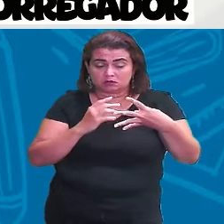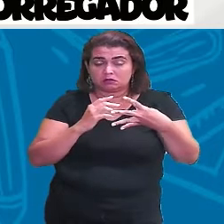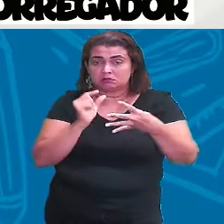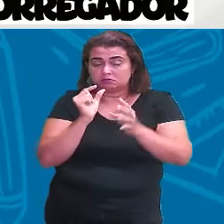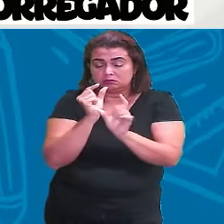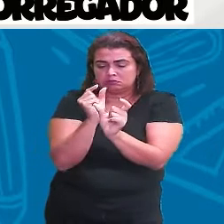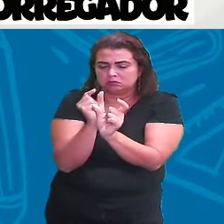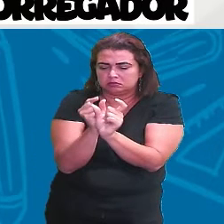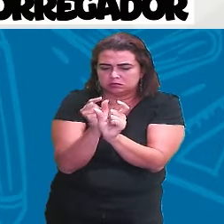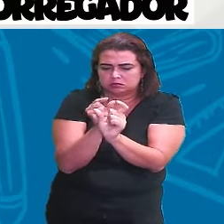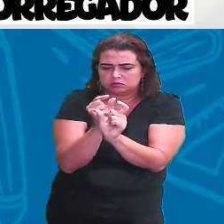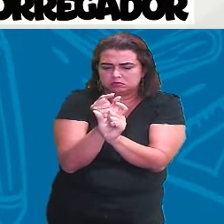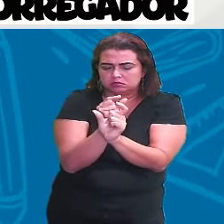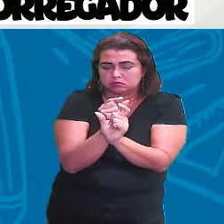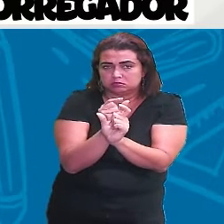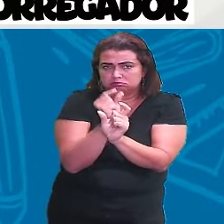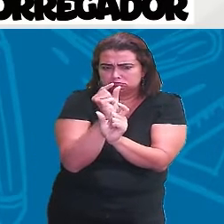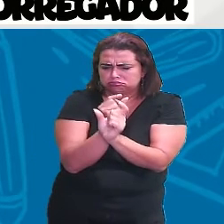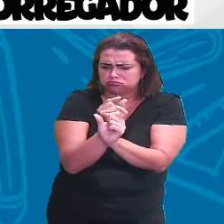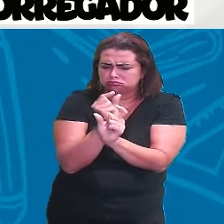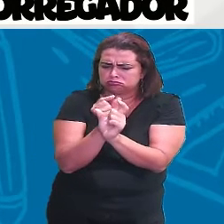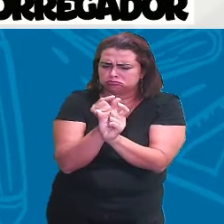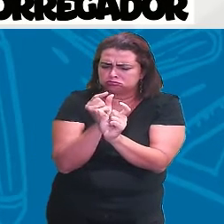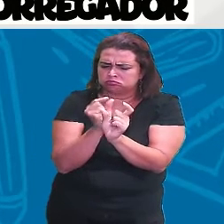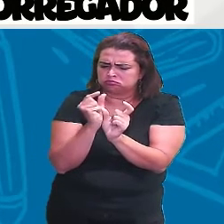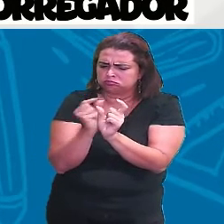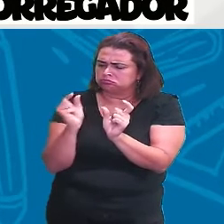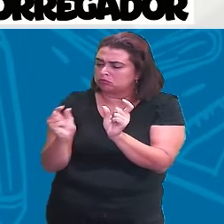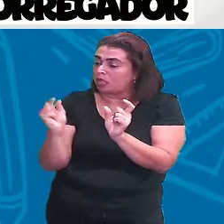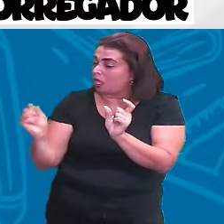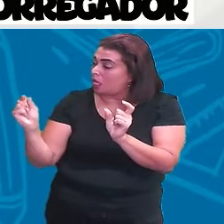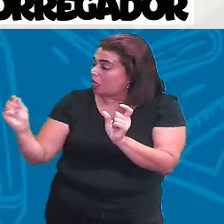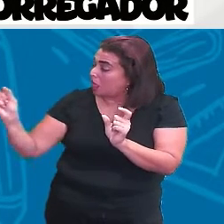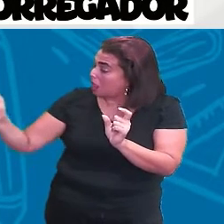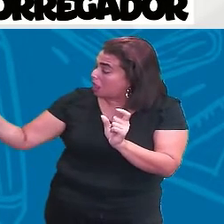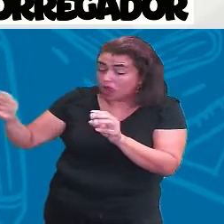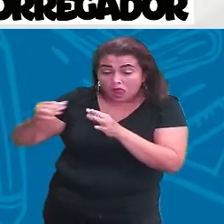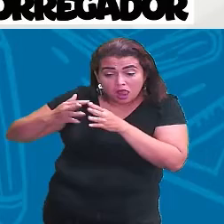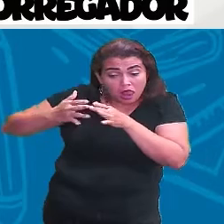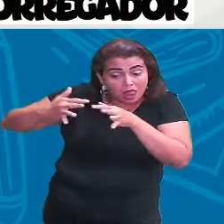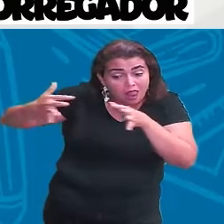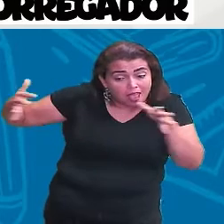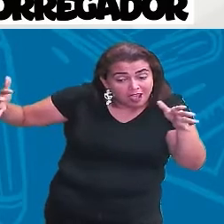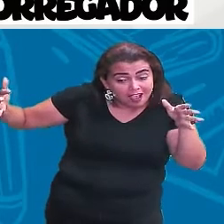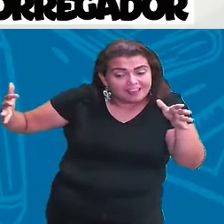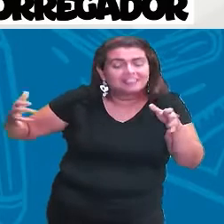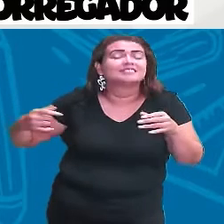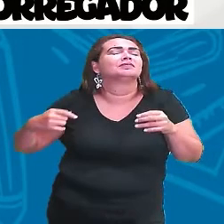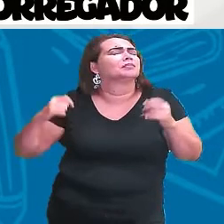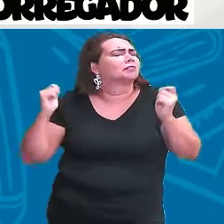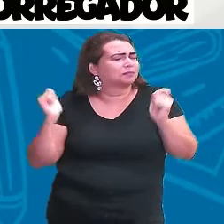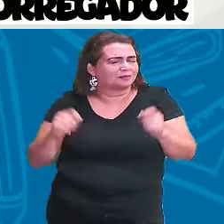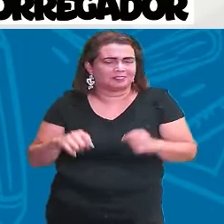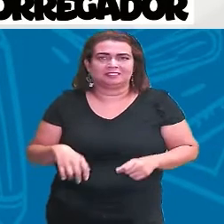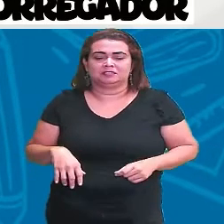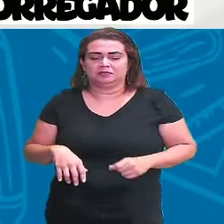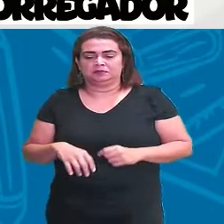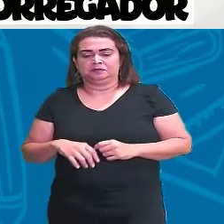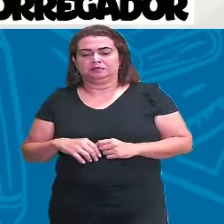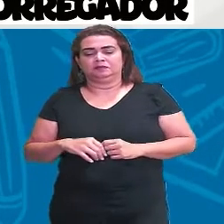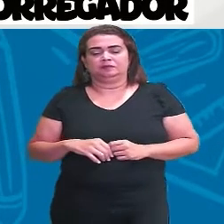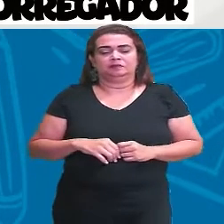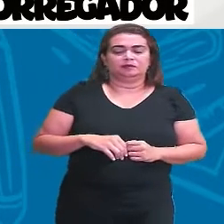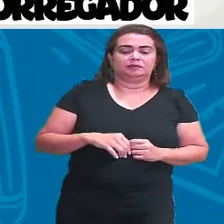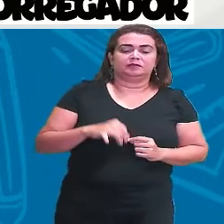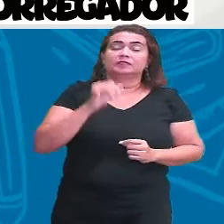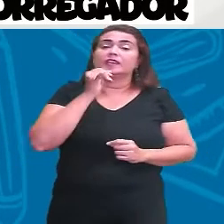4, 5, 6, 7 sílabas, tá bom? São aquelas palavras bem grandes. Temos aqui, ó,